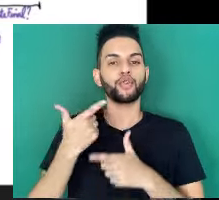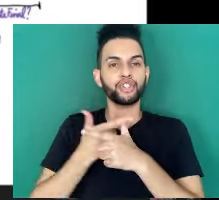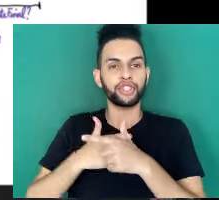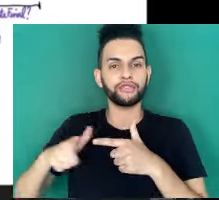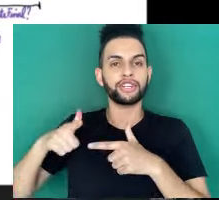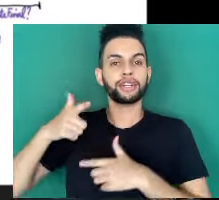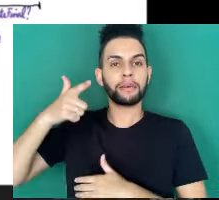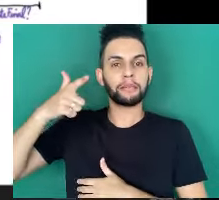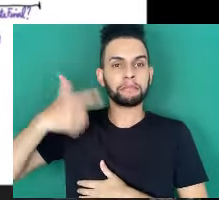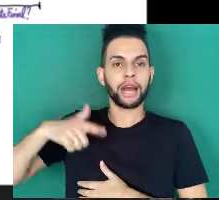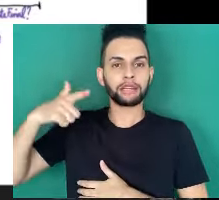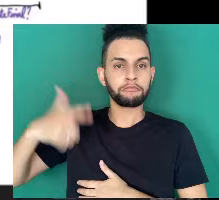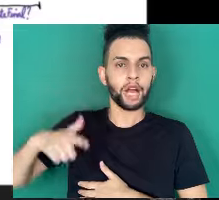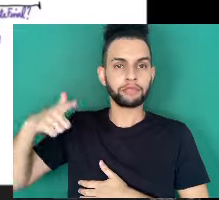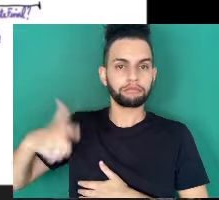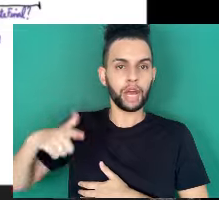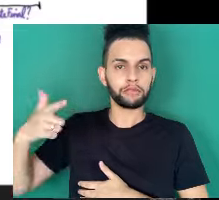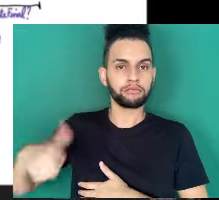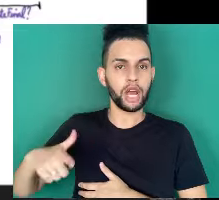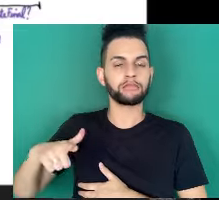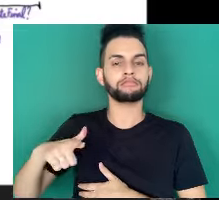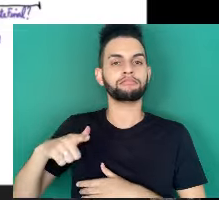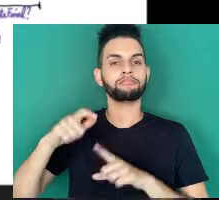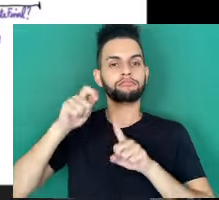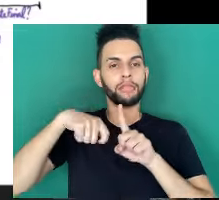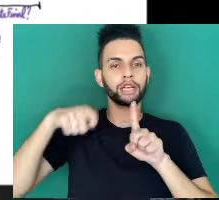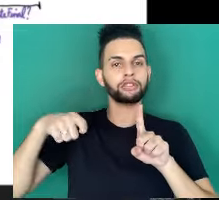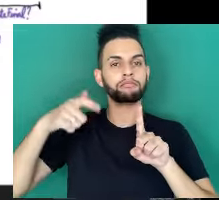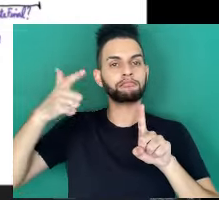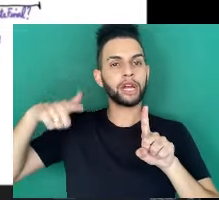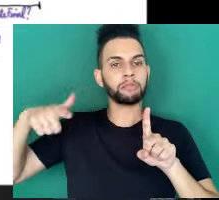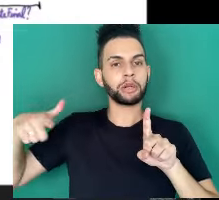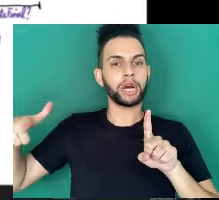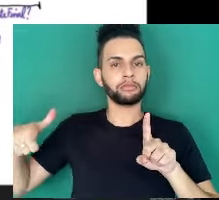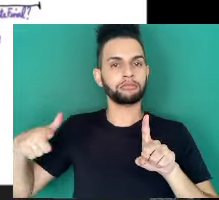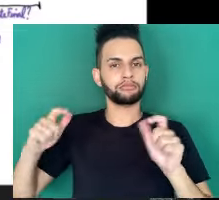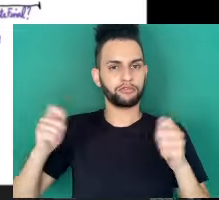mais, né, em mais meses, né,